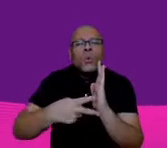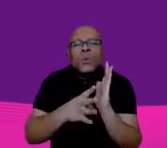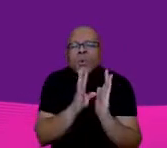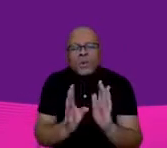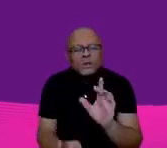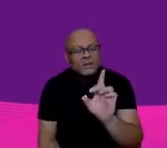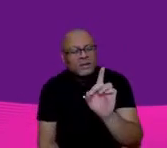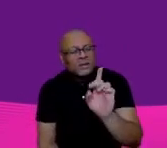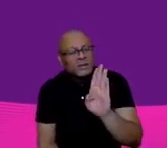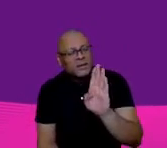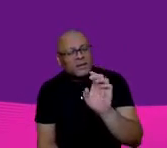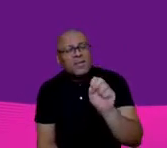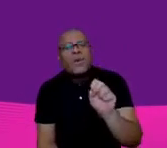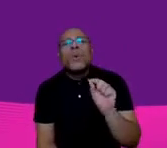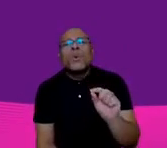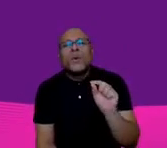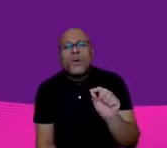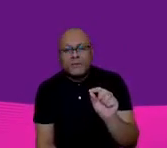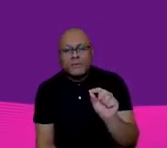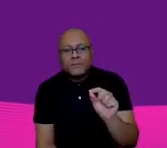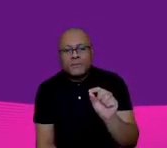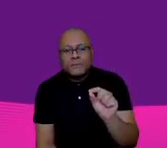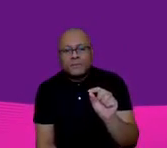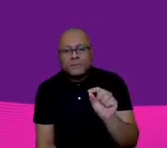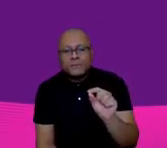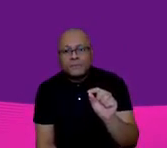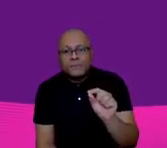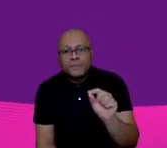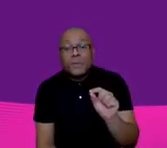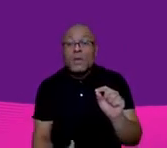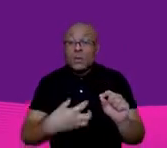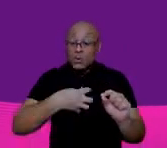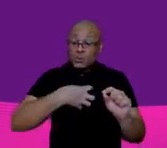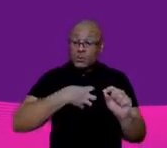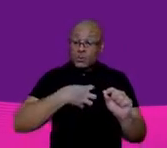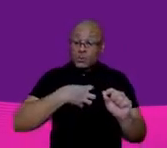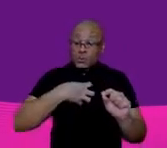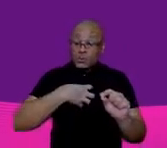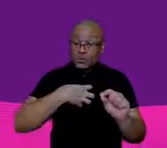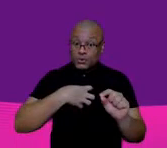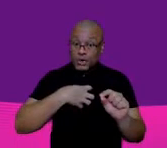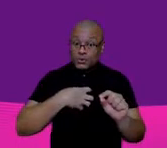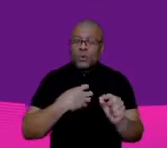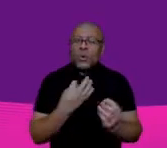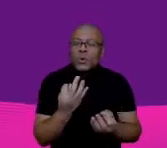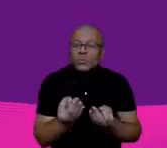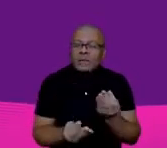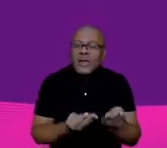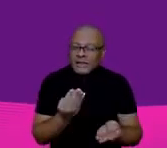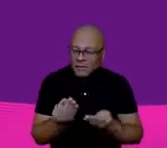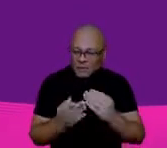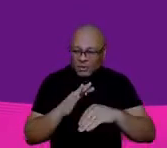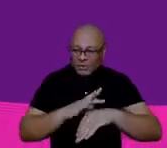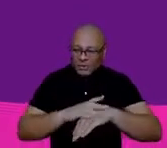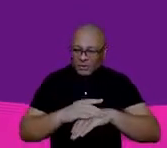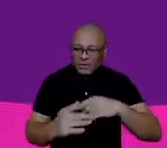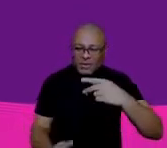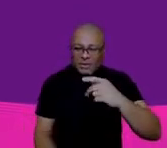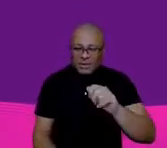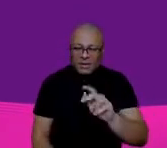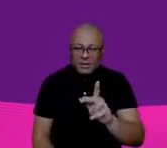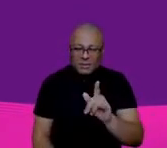mais é do que uma forma, uma terapia para a doença de Parkinson, que a gente entrega uma corrente